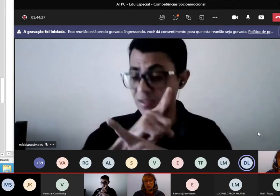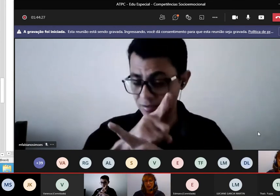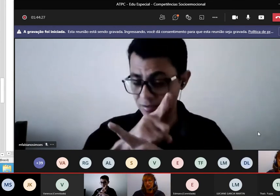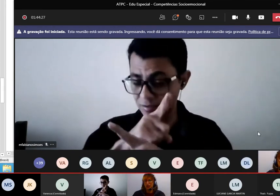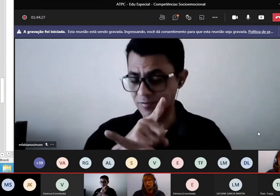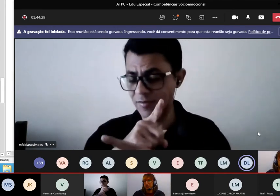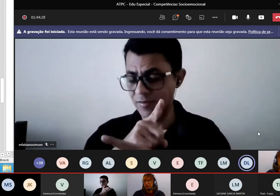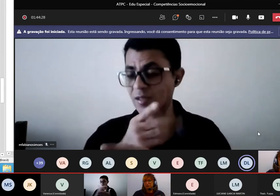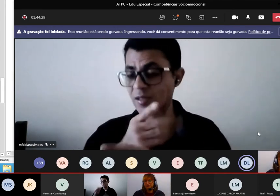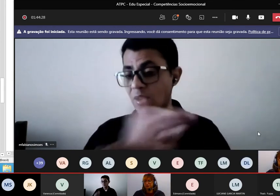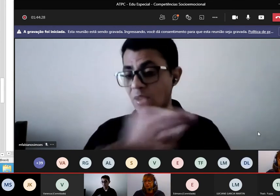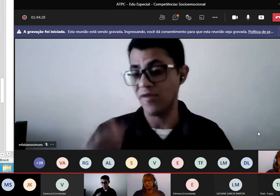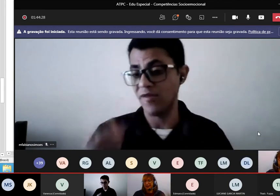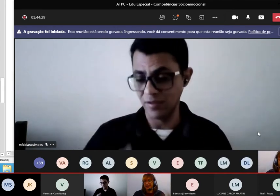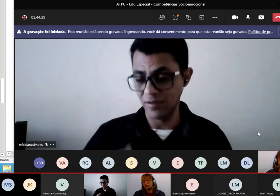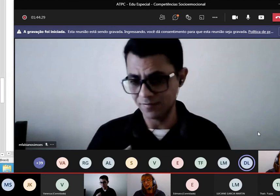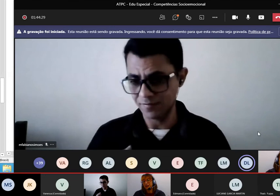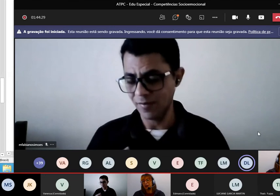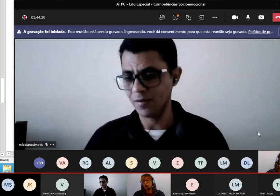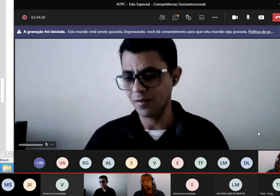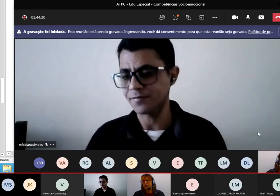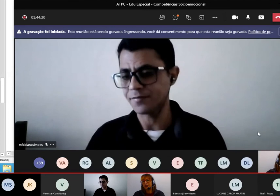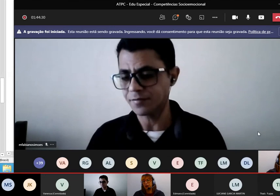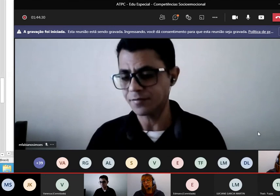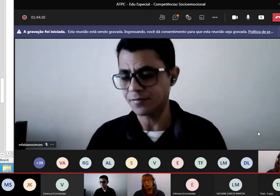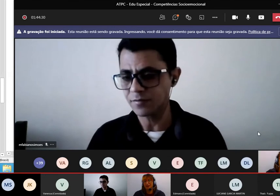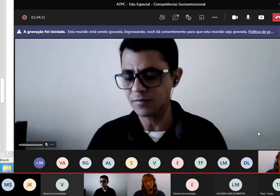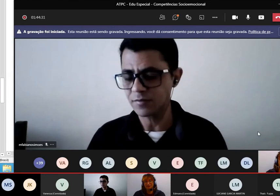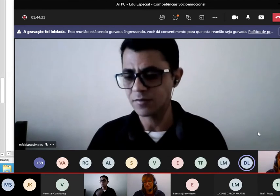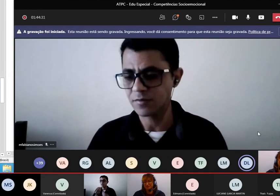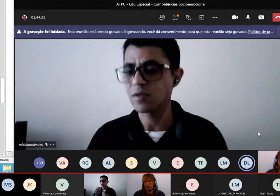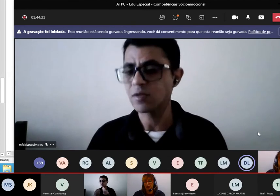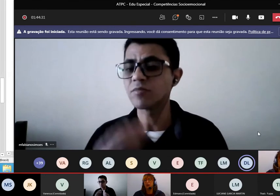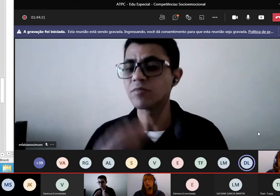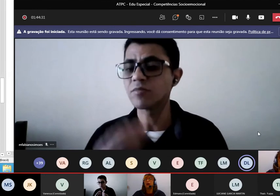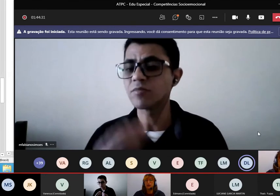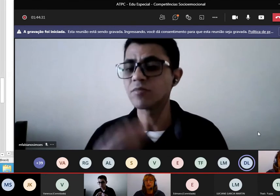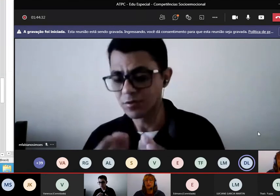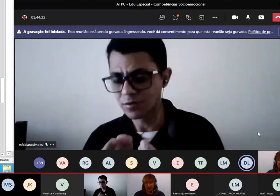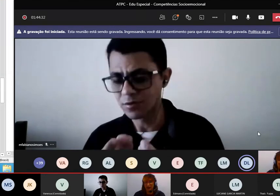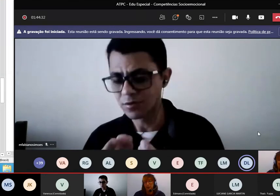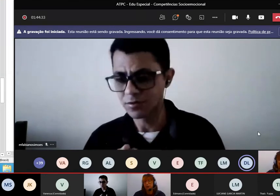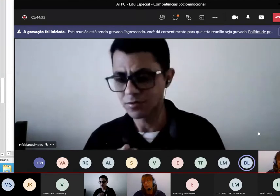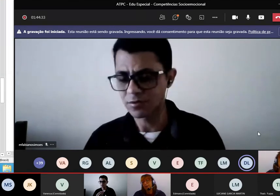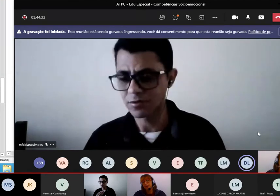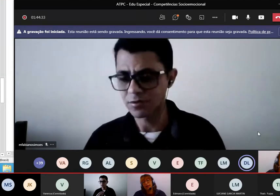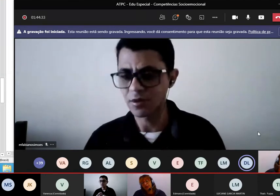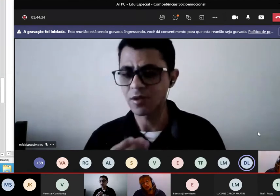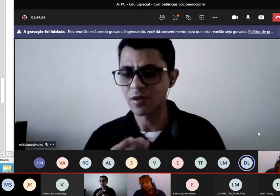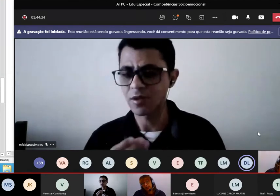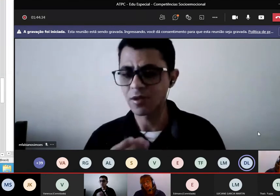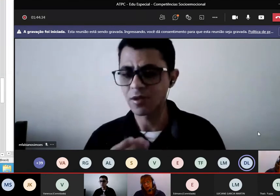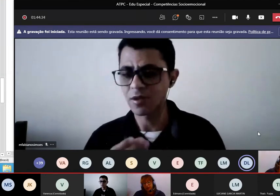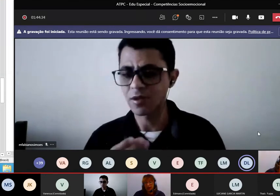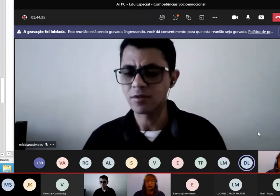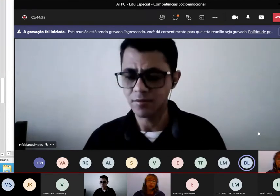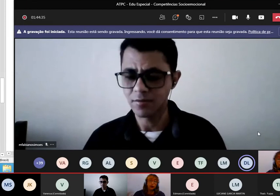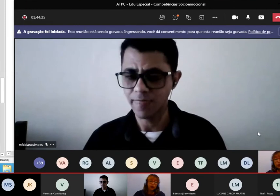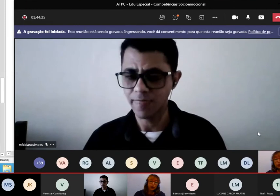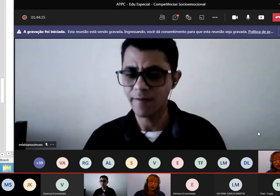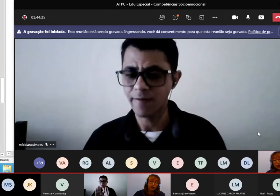nossas vidas, que a gente não tem muito para onde correr. Mas a